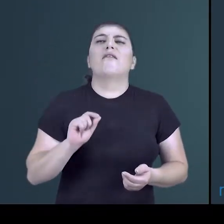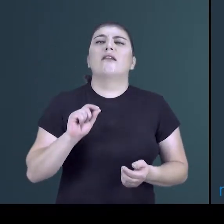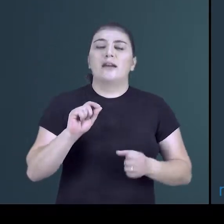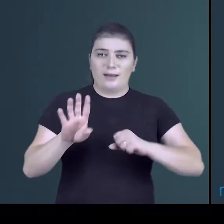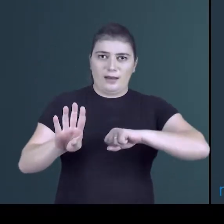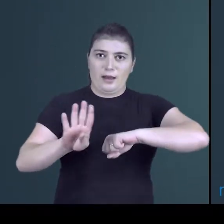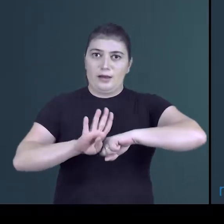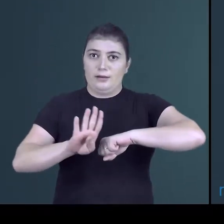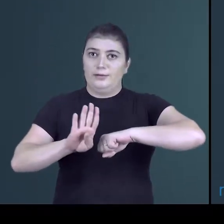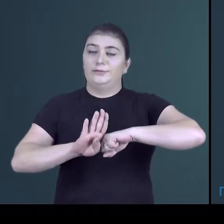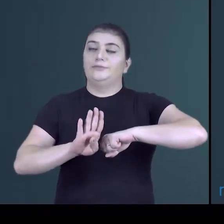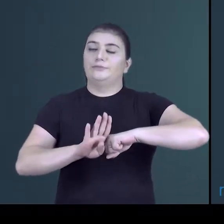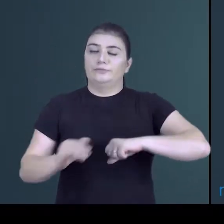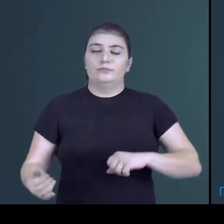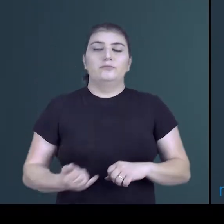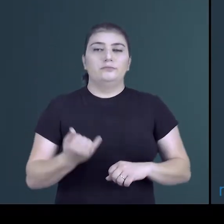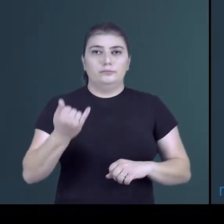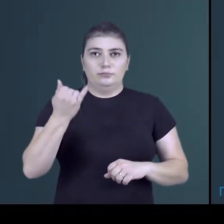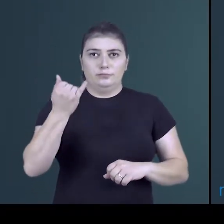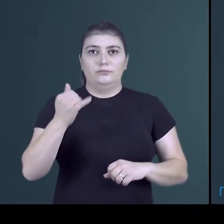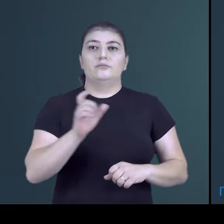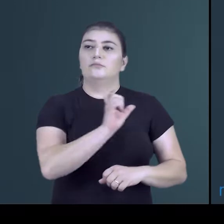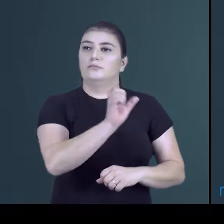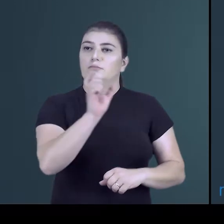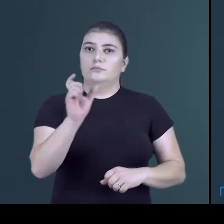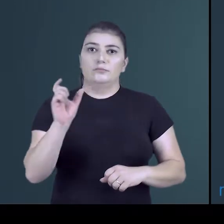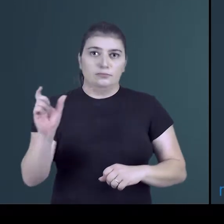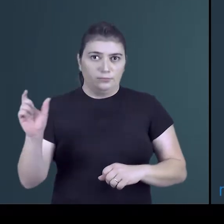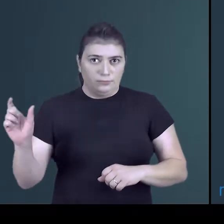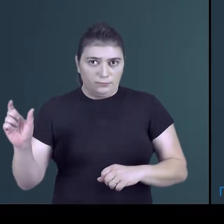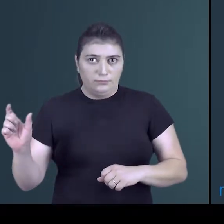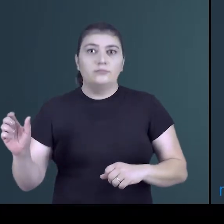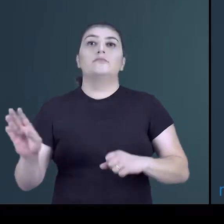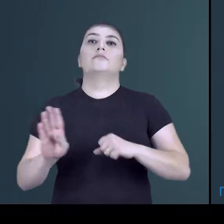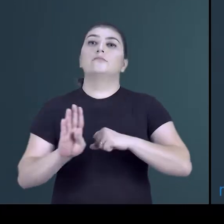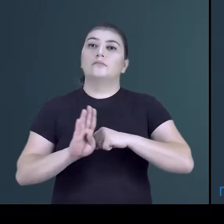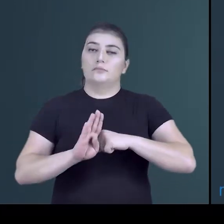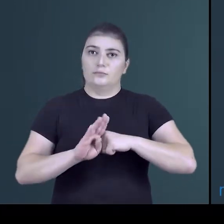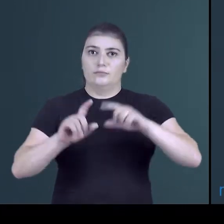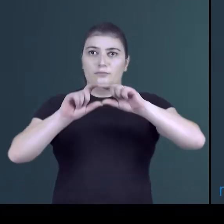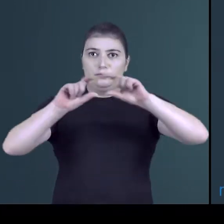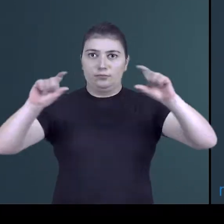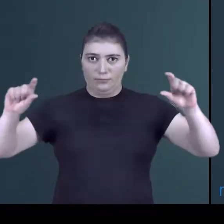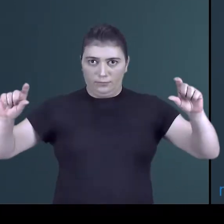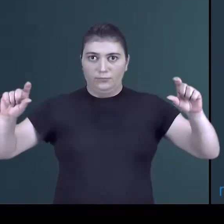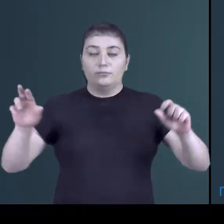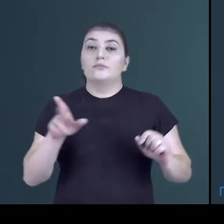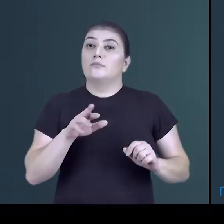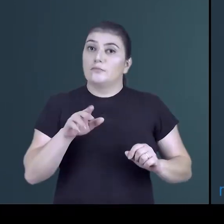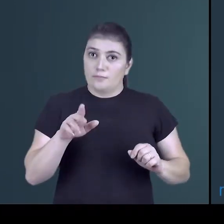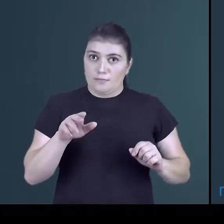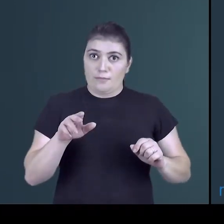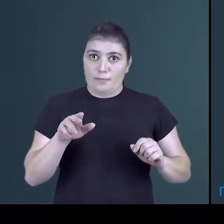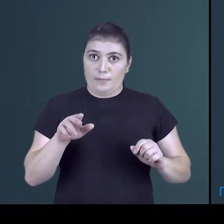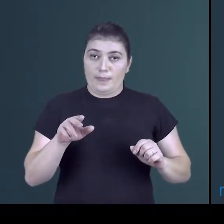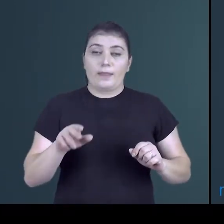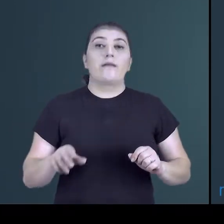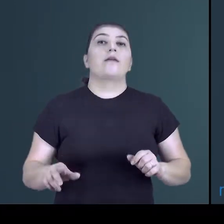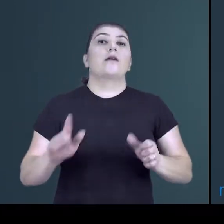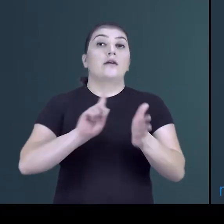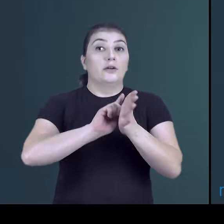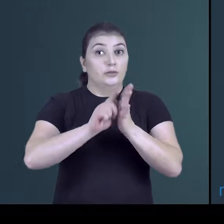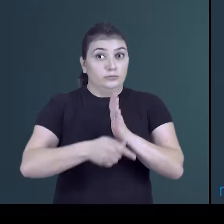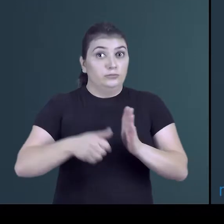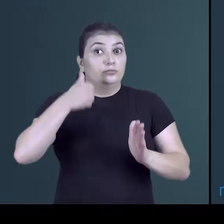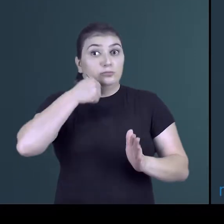ser o substantivo, e as palavras que giram em volta desse substantivo devem estar iguais a ele, em